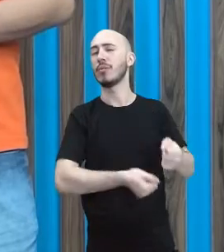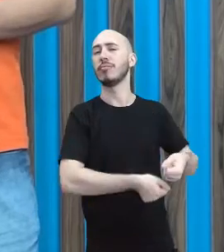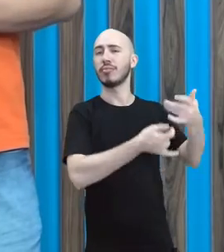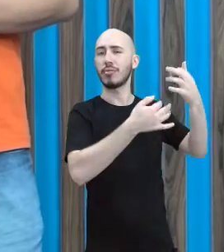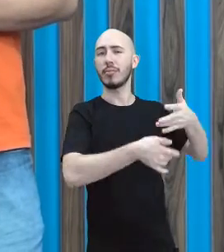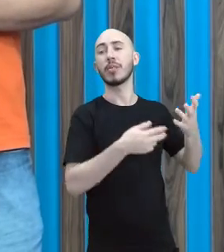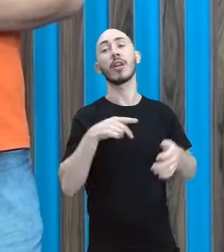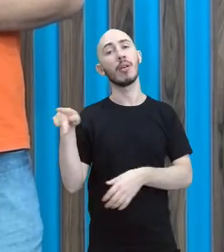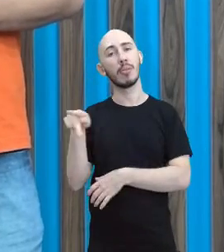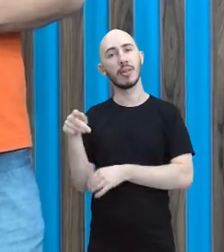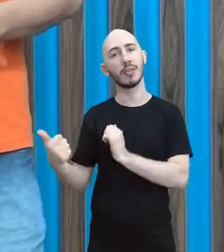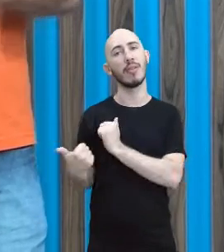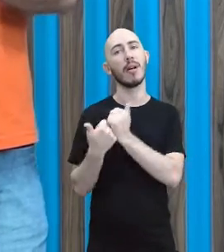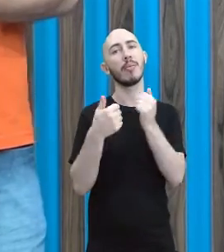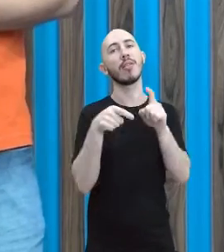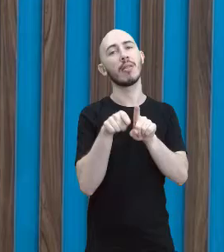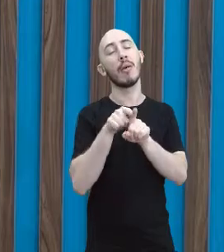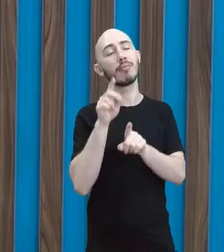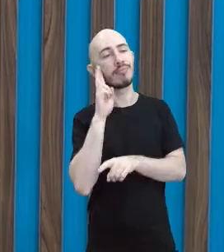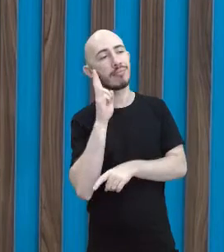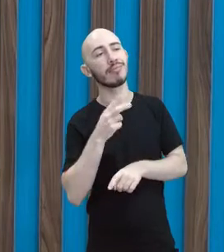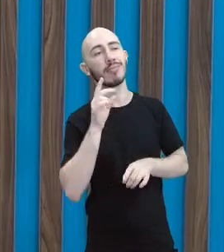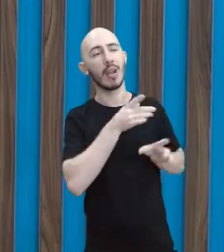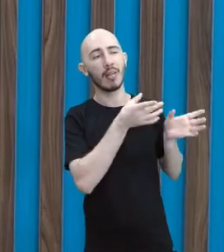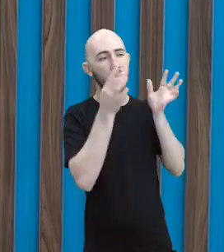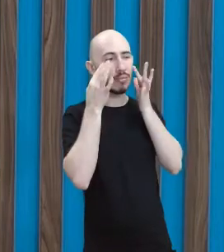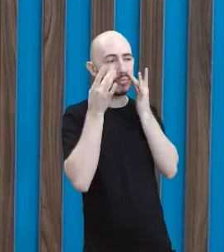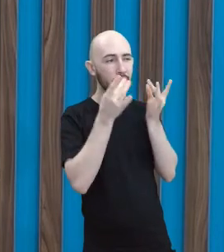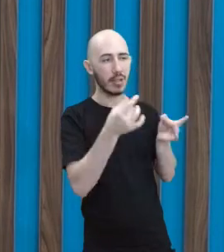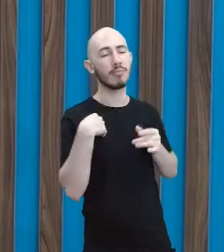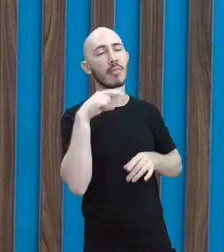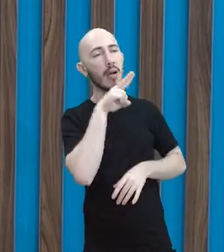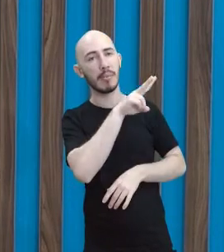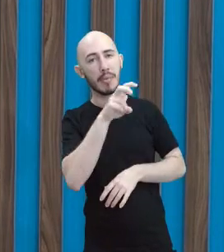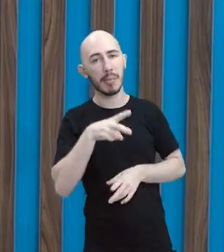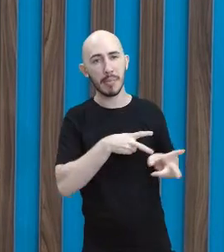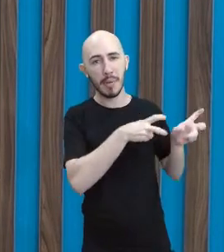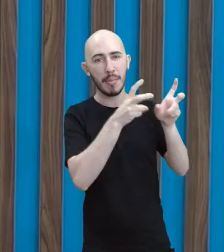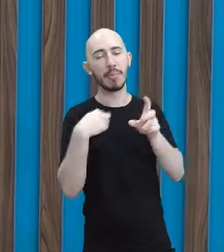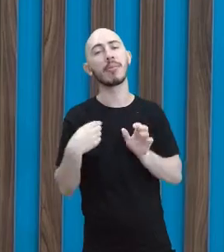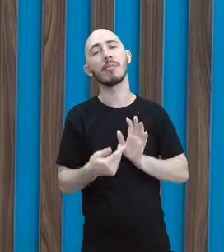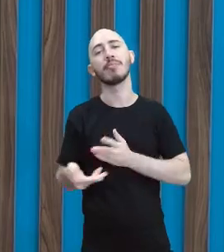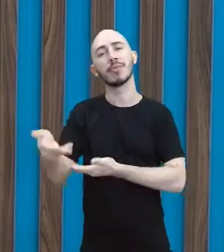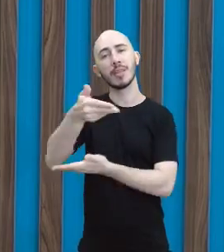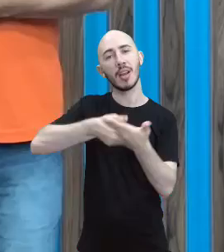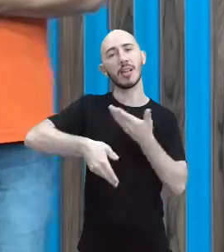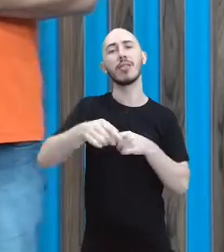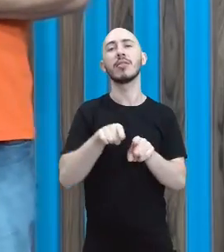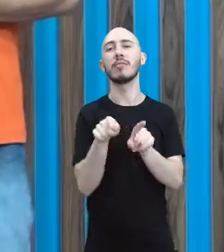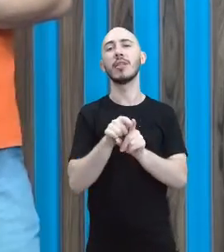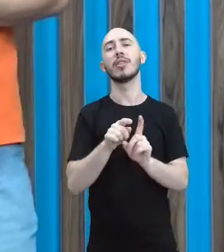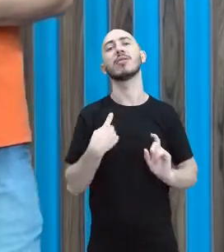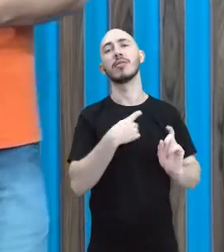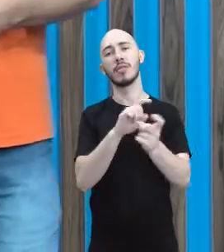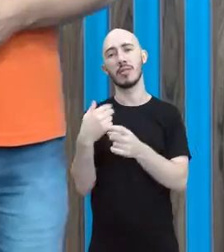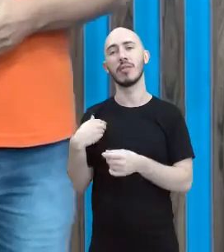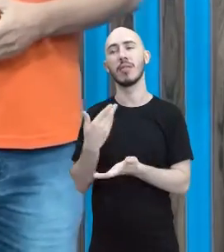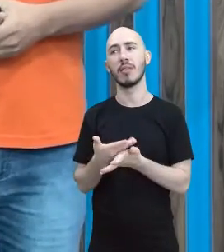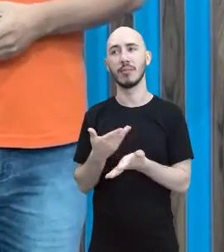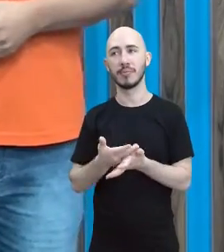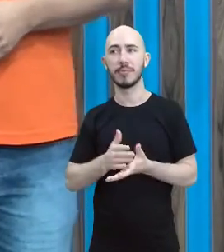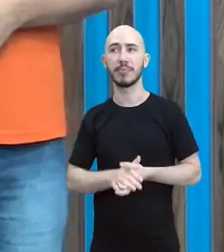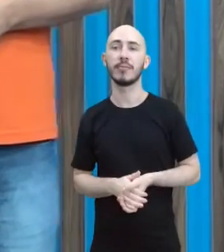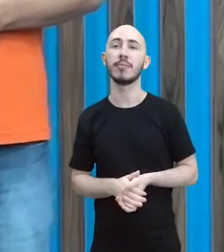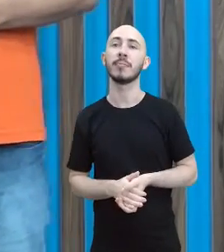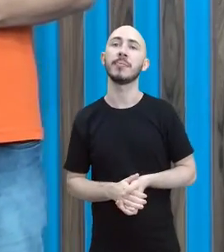aí para o professor Luciano, tá atento e vai repassar aqui para a gente, então ele mesmo vai apontar aí algumas respostas, né, professor? Então, vamos